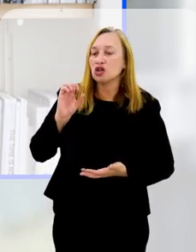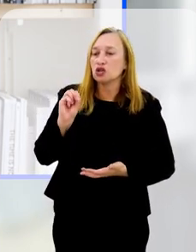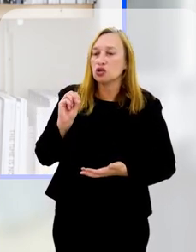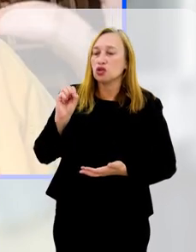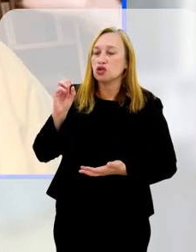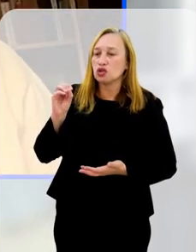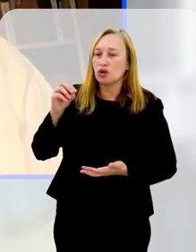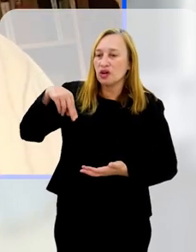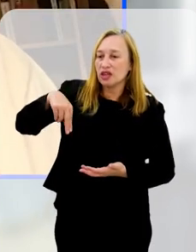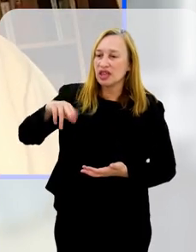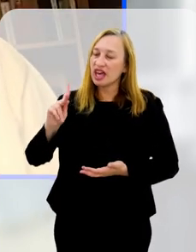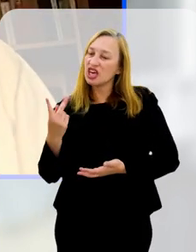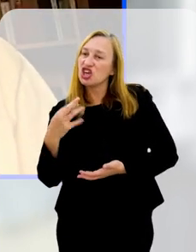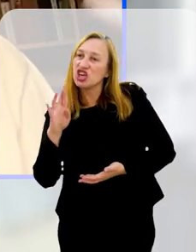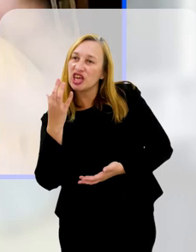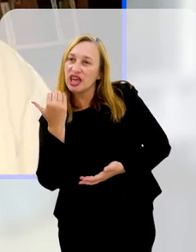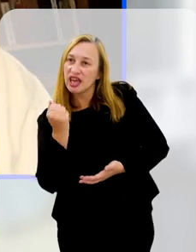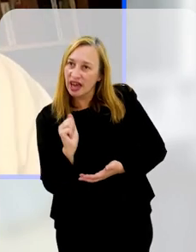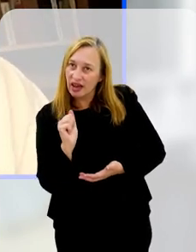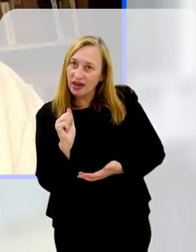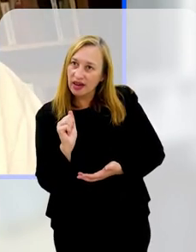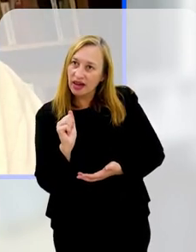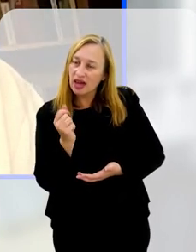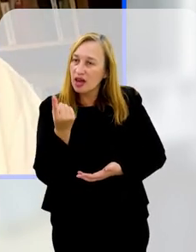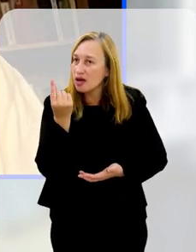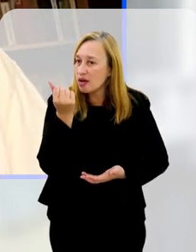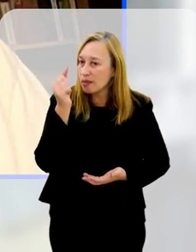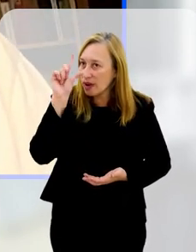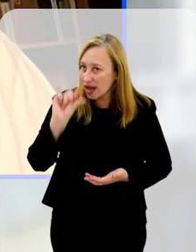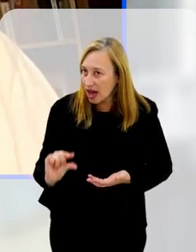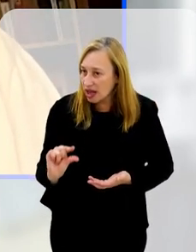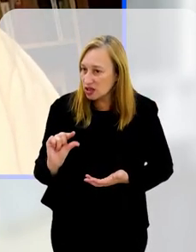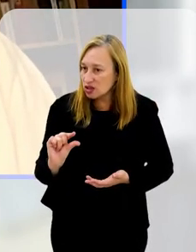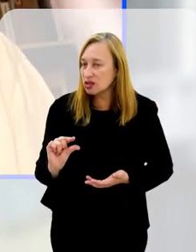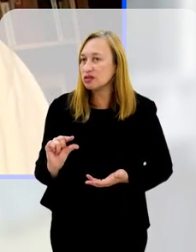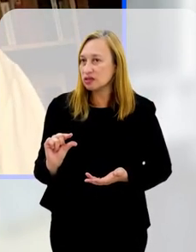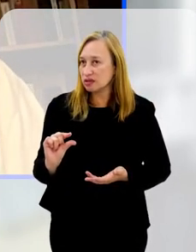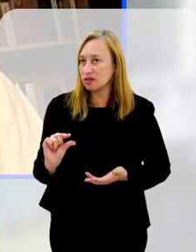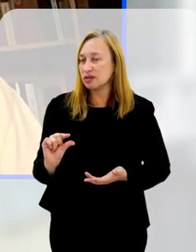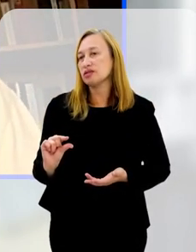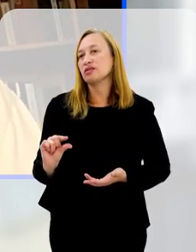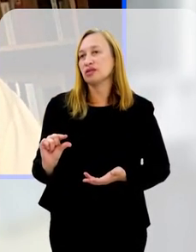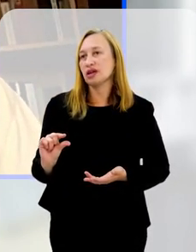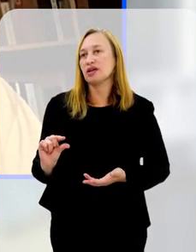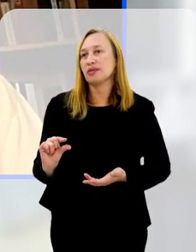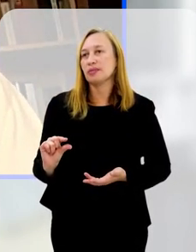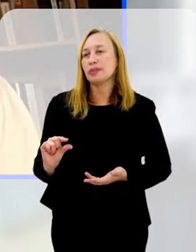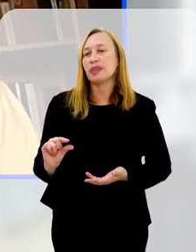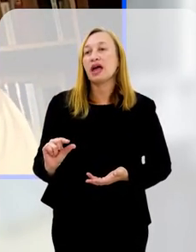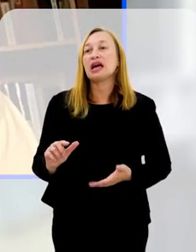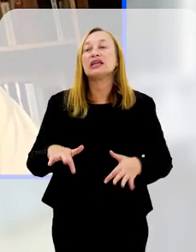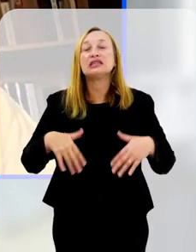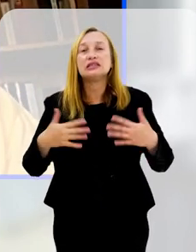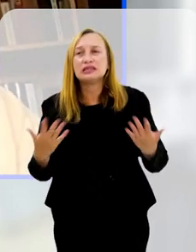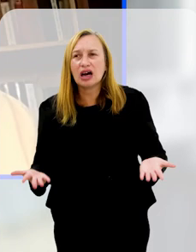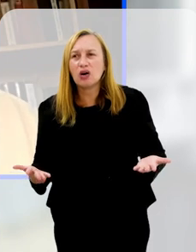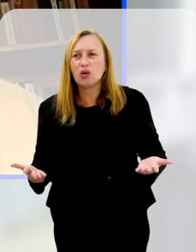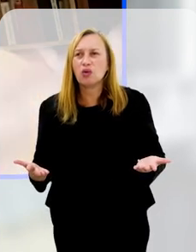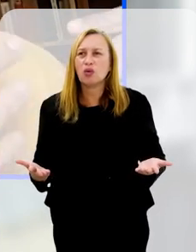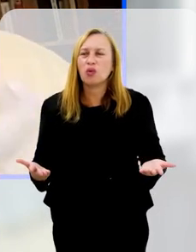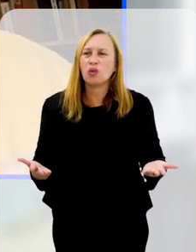baratinho, né, a simpatia da população na questão de problemas médicos,